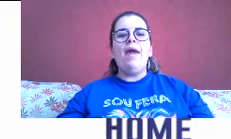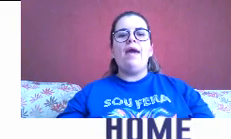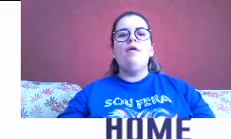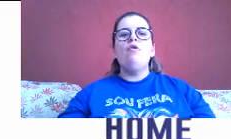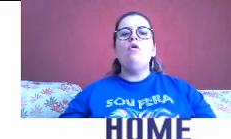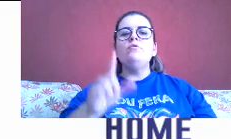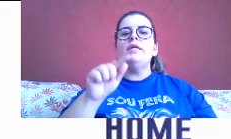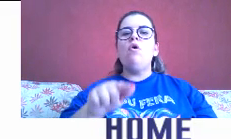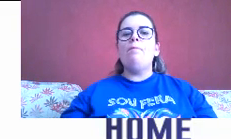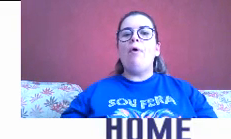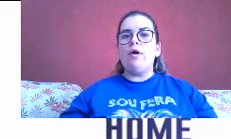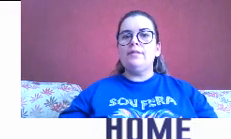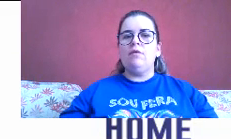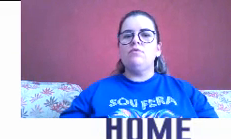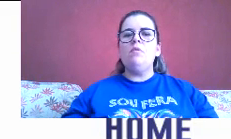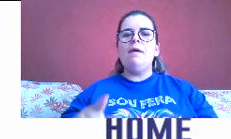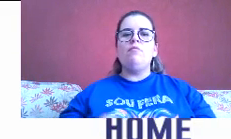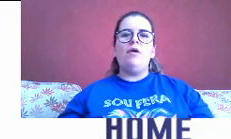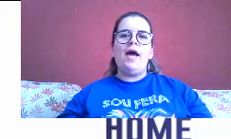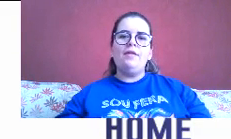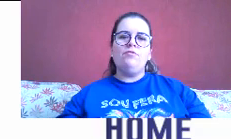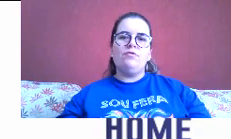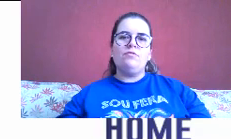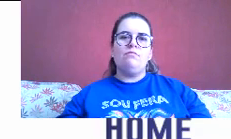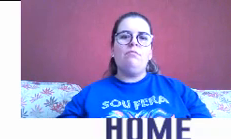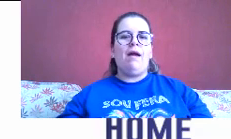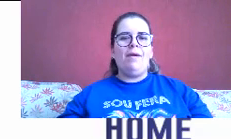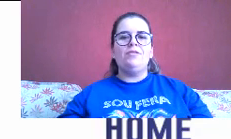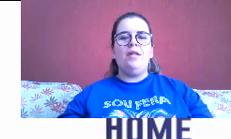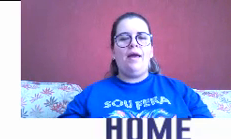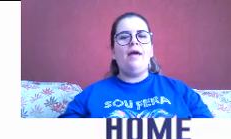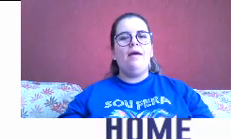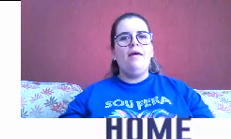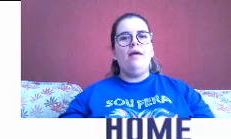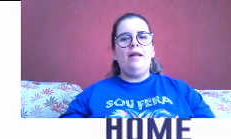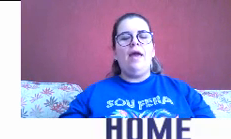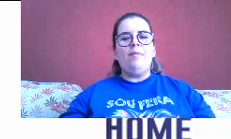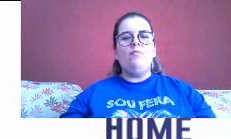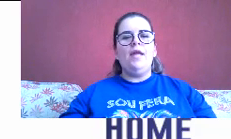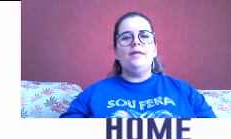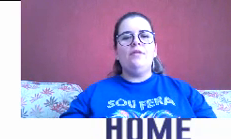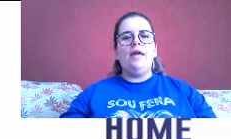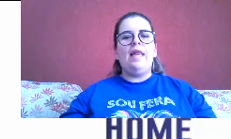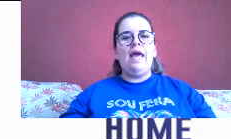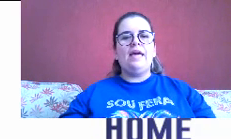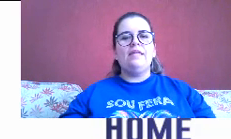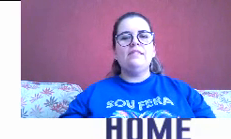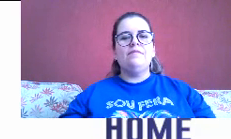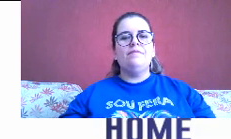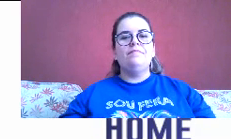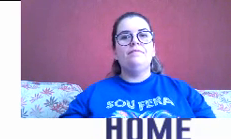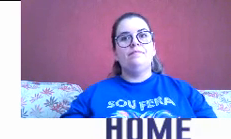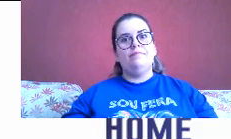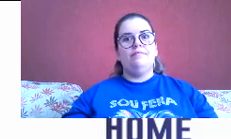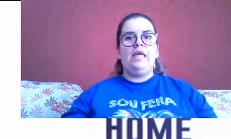B Como se comportam são bem humorados Megamente ele é ele é bem humorado né e